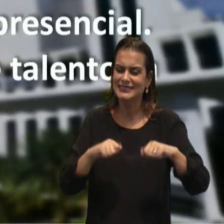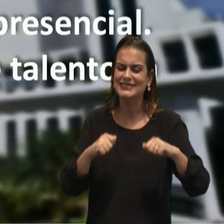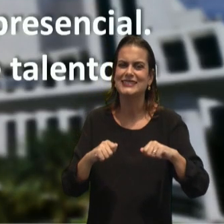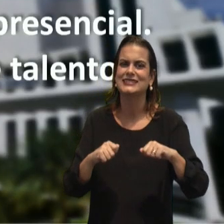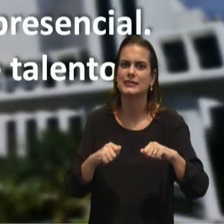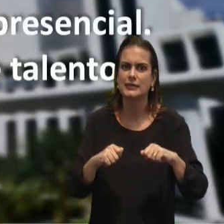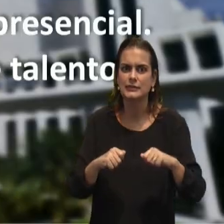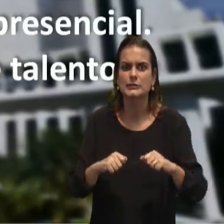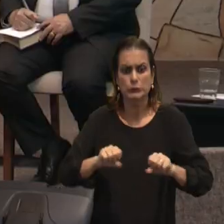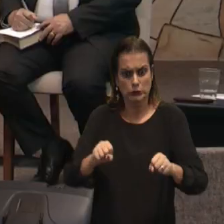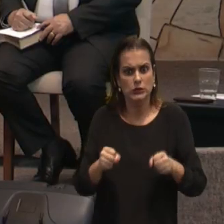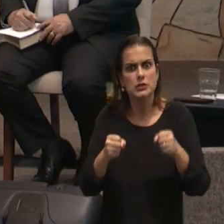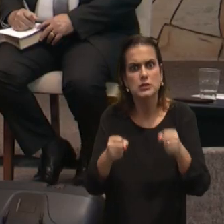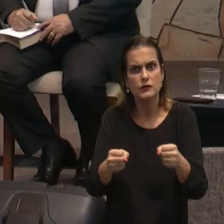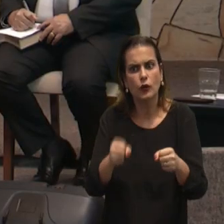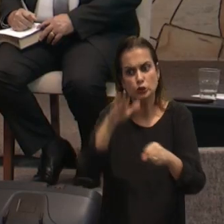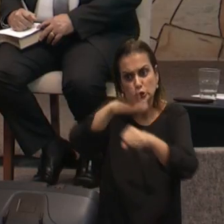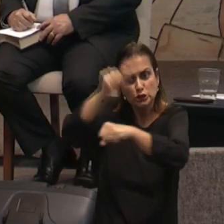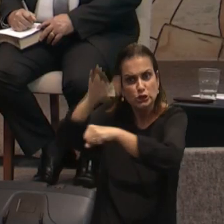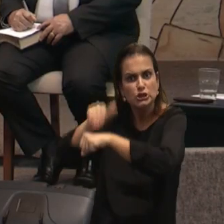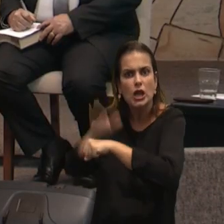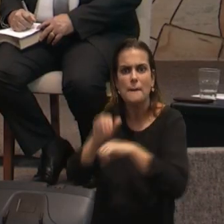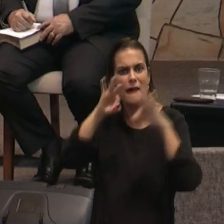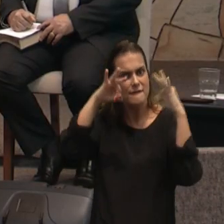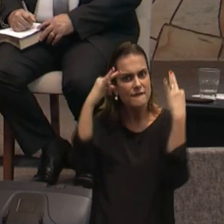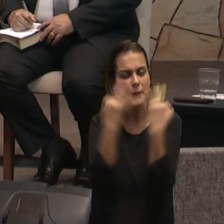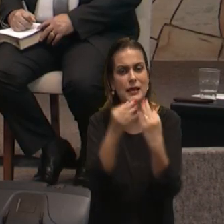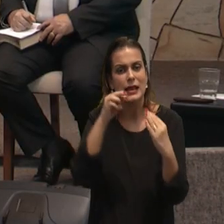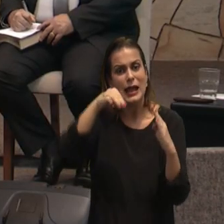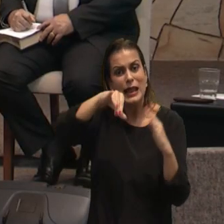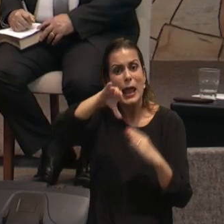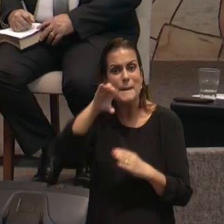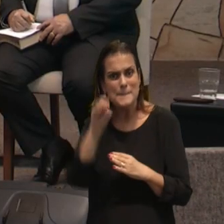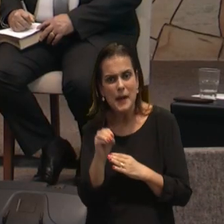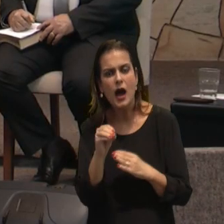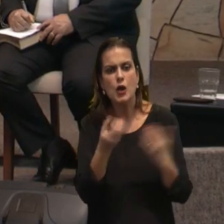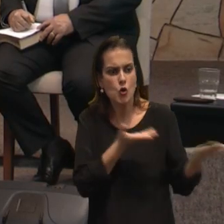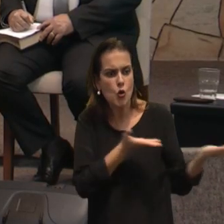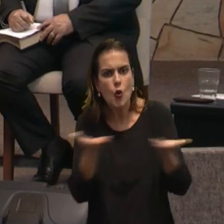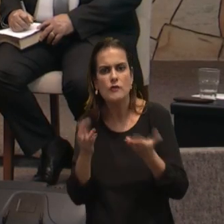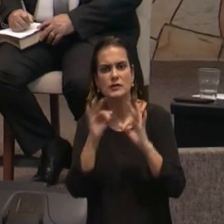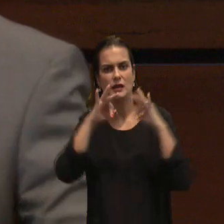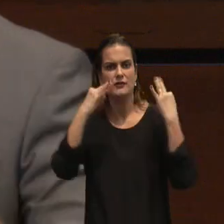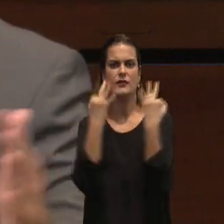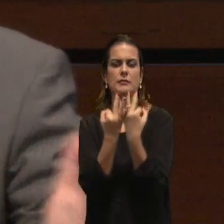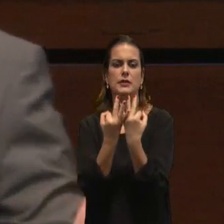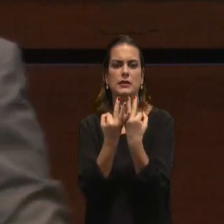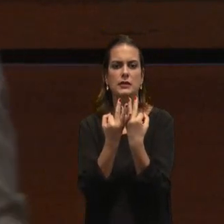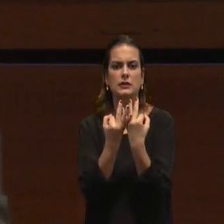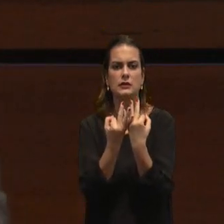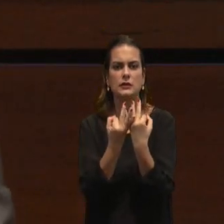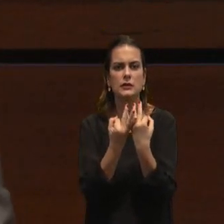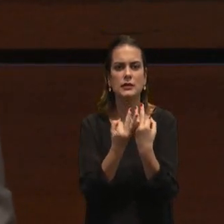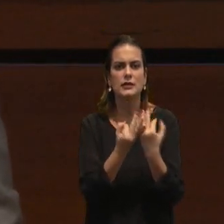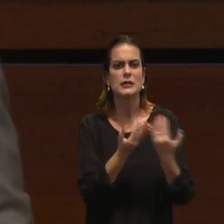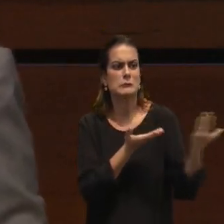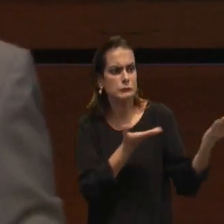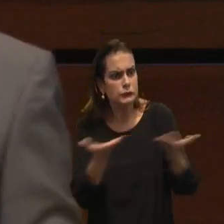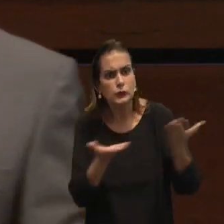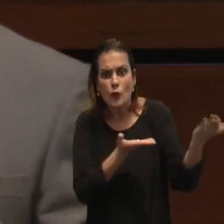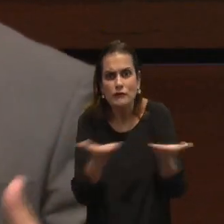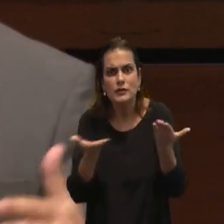ministro, para trazer pessoas para o templo, para convidar as famílias no mês de maio, como nós fizemos. Tentar trazer algumas